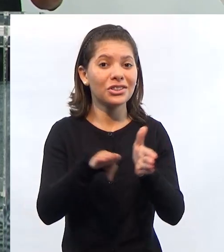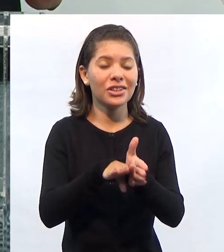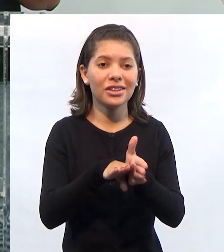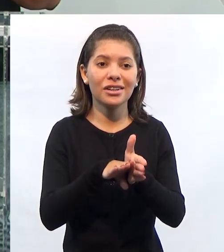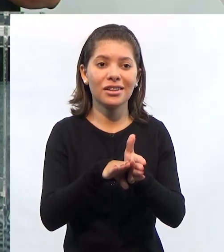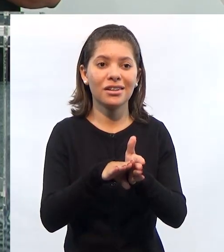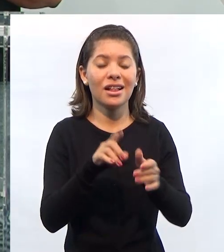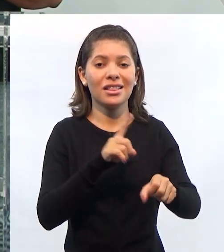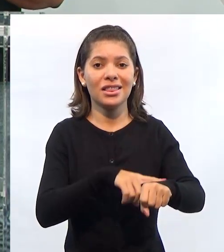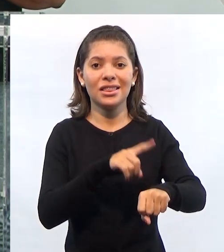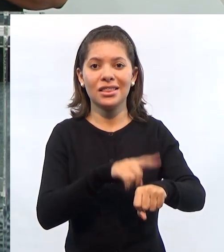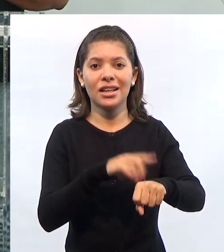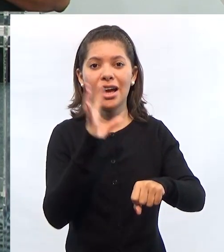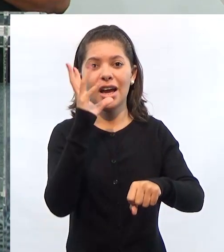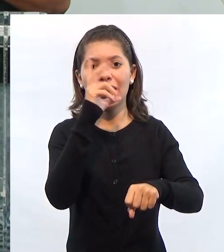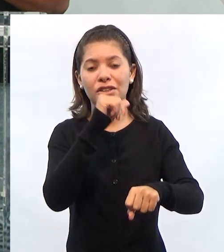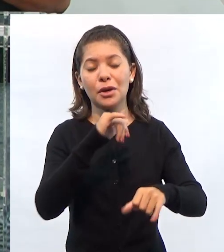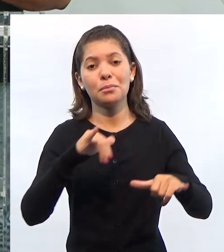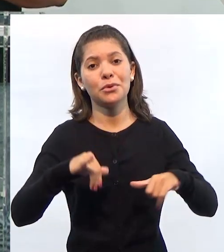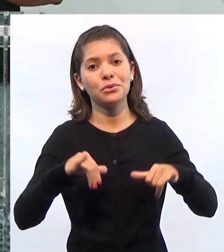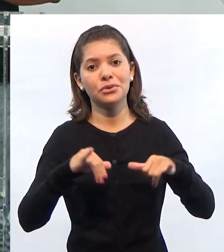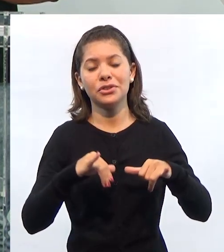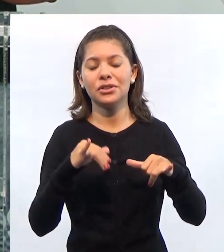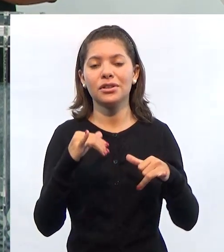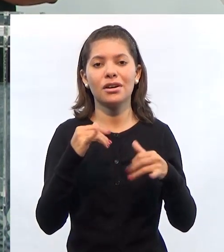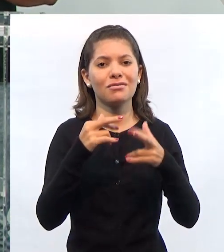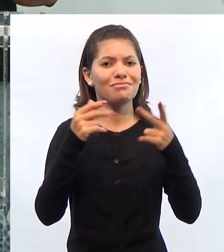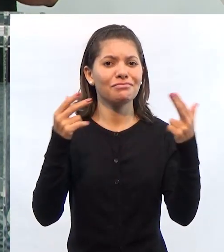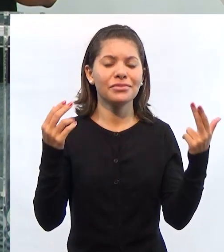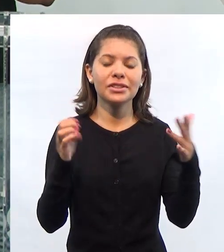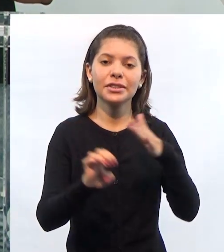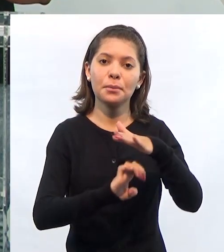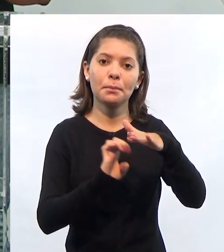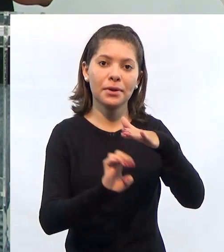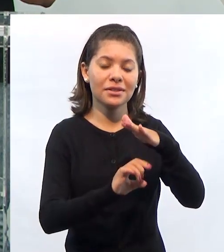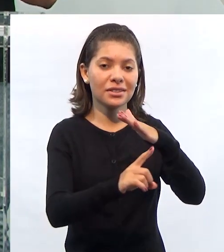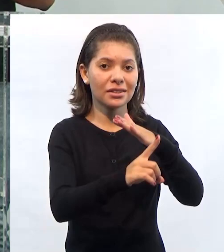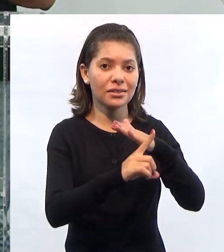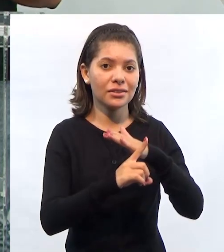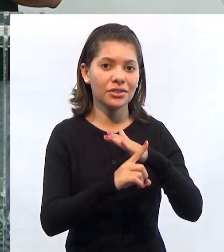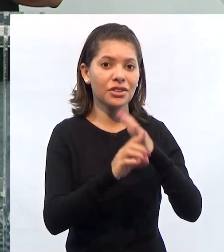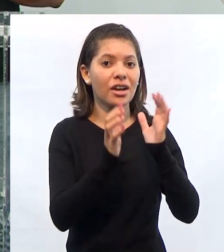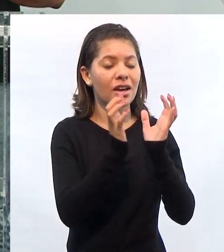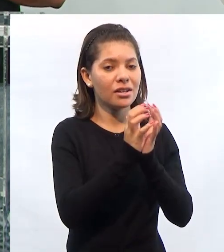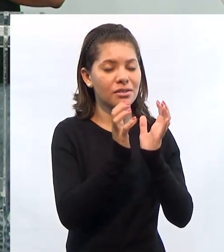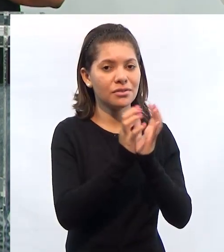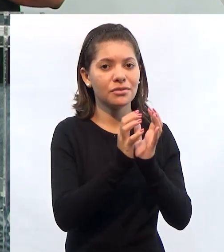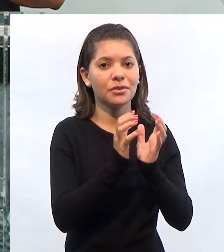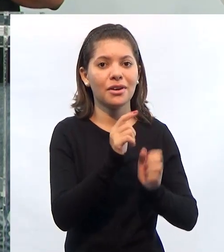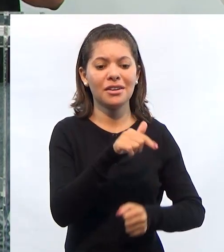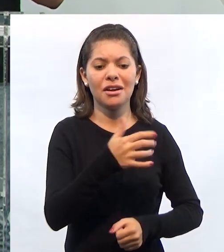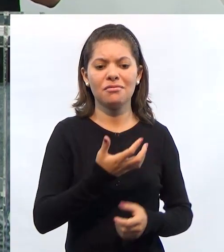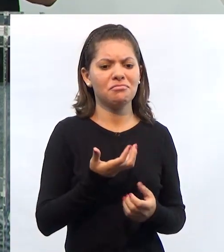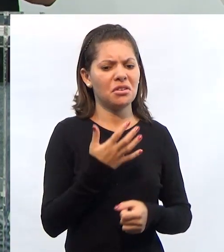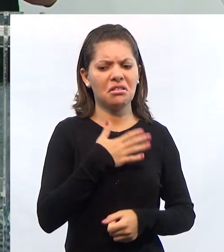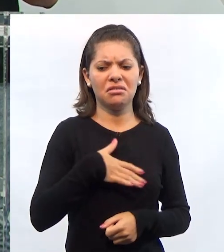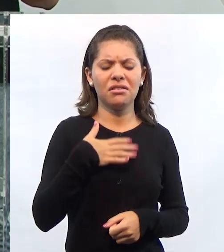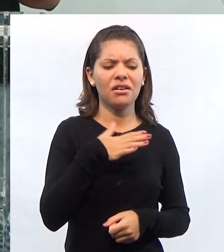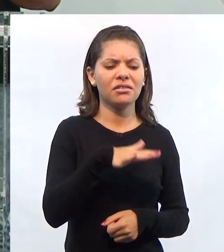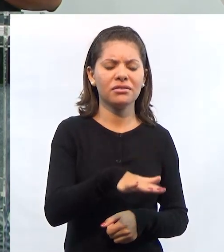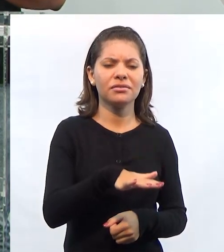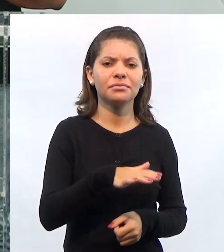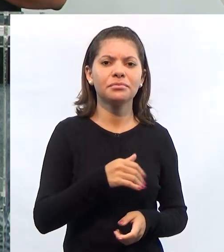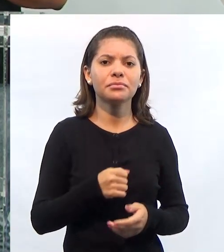chegar atrasado em Recife e pode prejudicar uma outra empresa que é cliente em Recife. E essa outra empresa não vai gostar